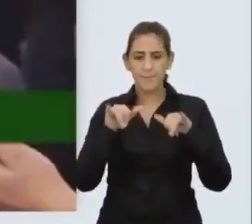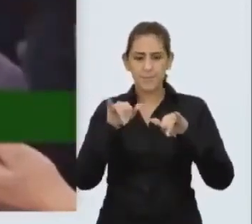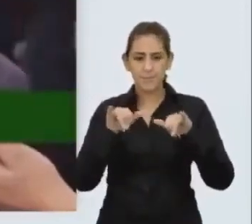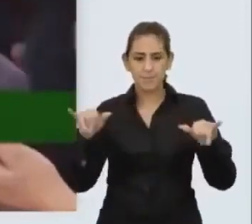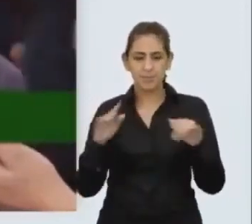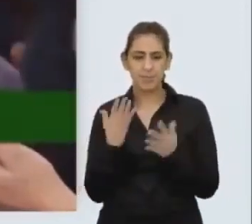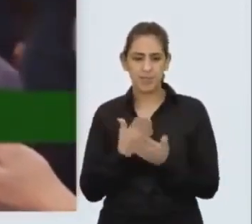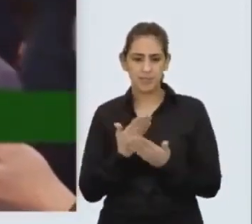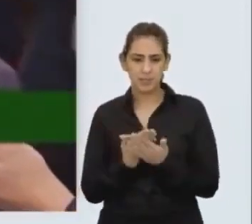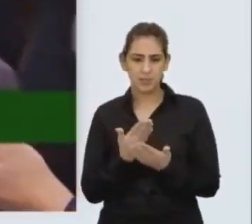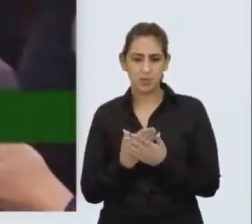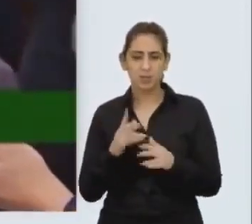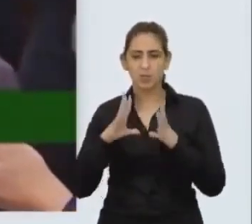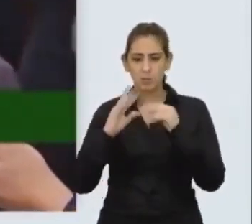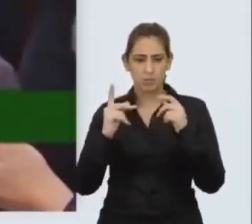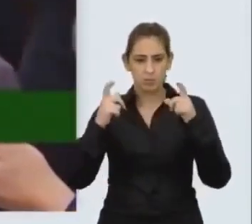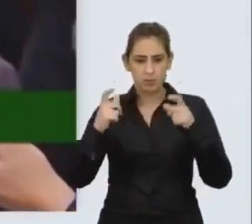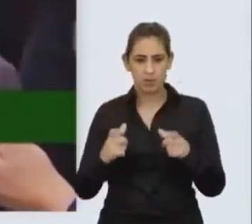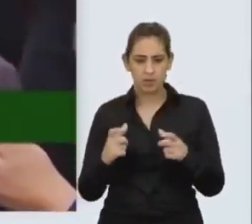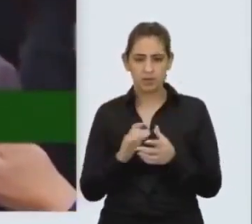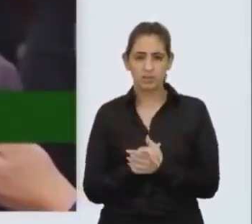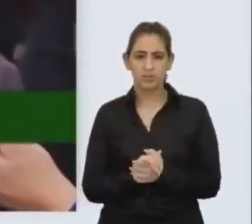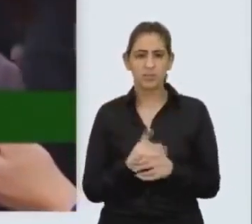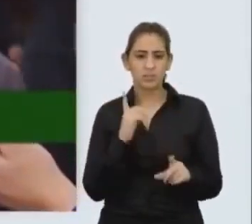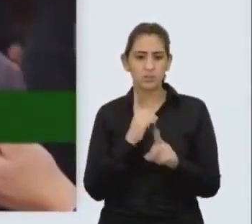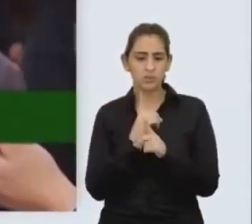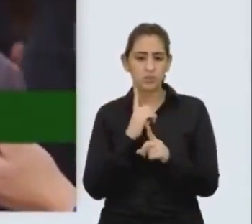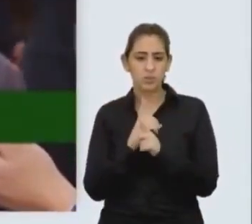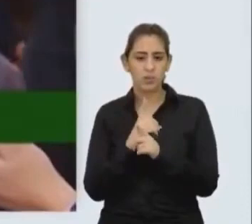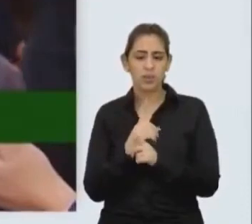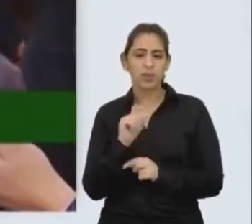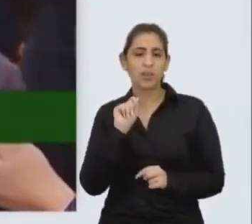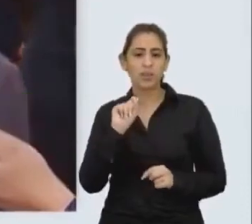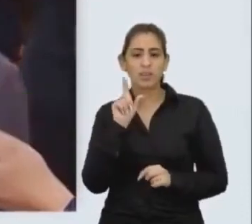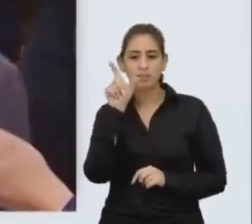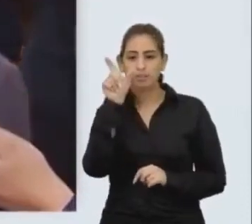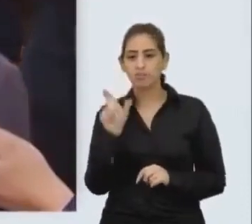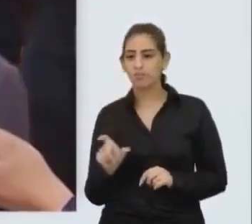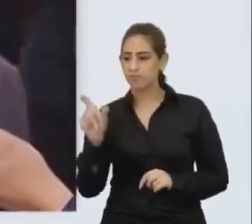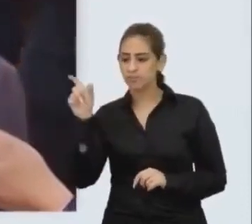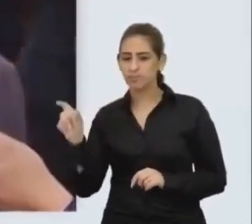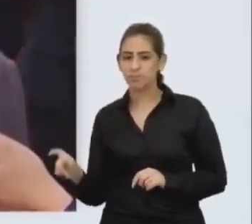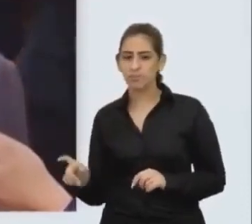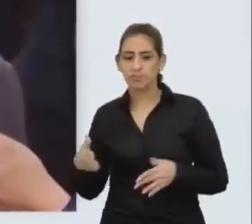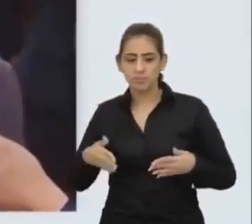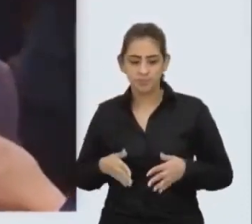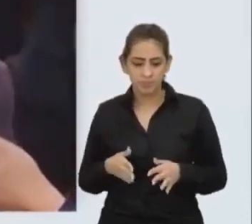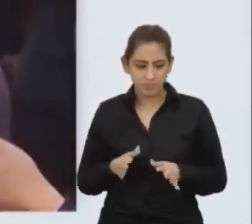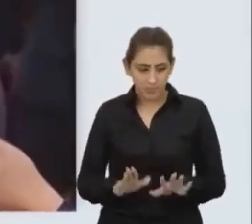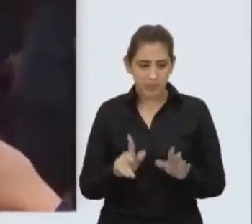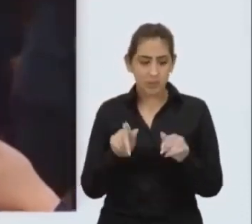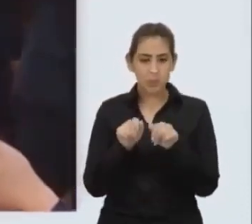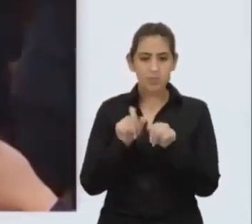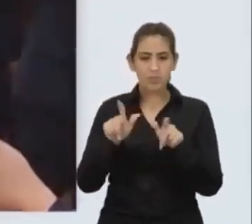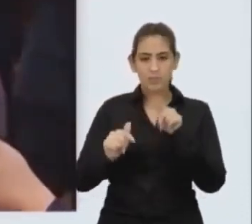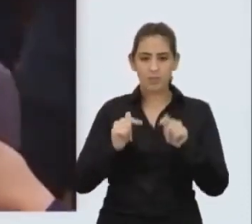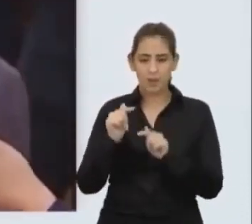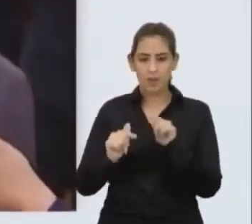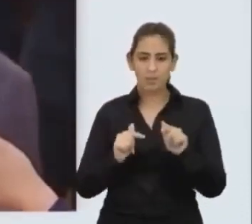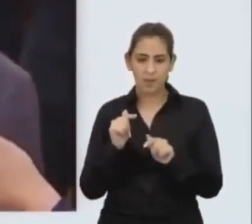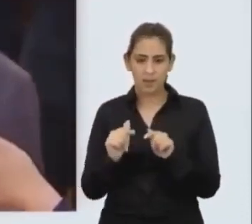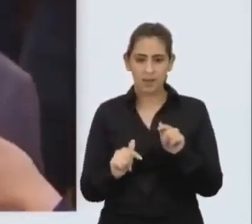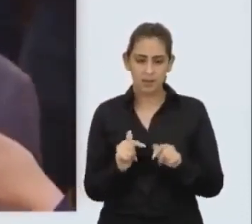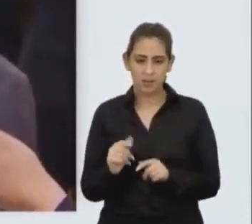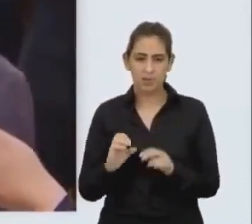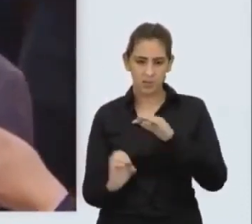empreendedorismo nas escolas em todos os lugares e descobrir quem são aqueles que nasceram para ser empreendedores e não usam um empreendedorismo